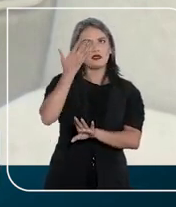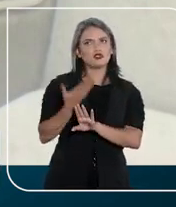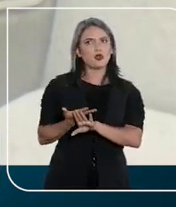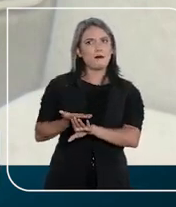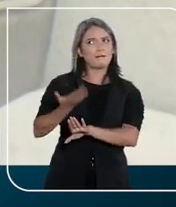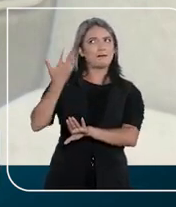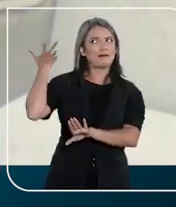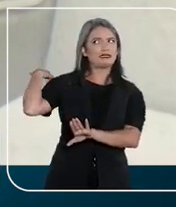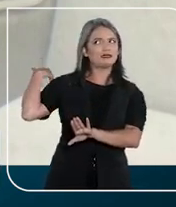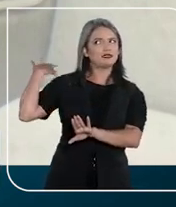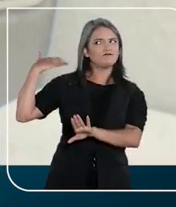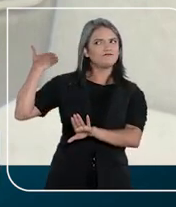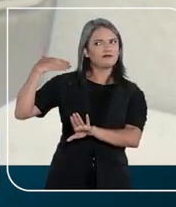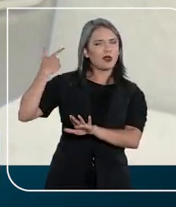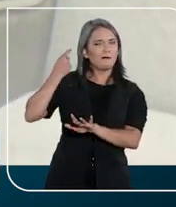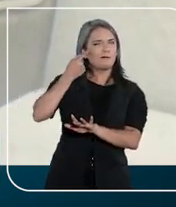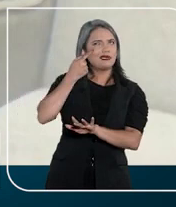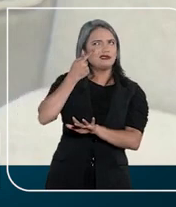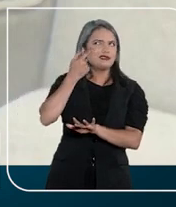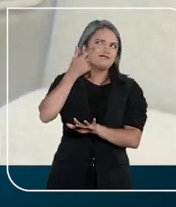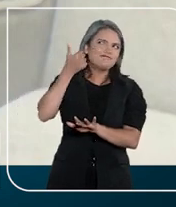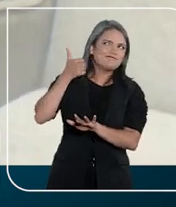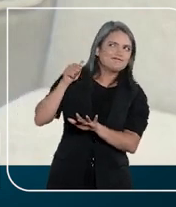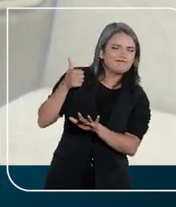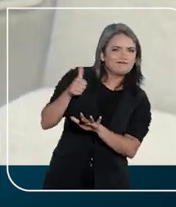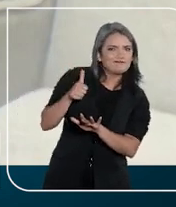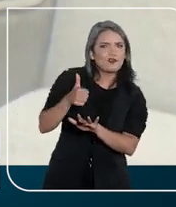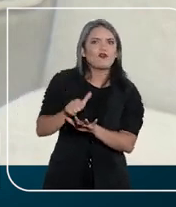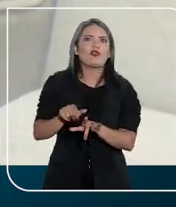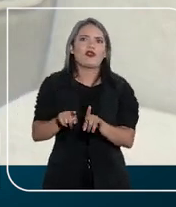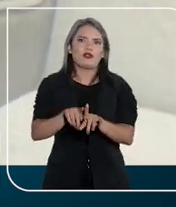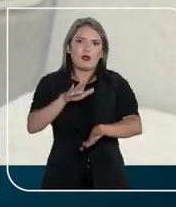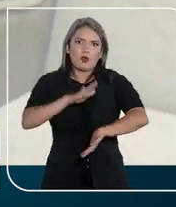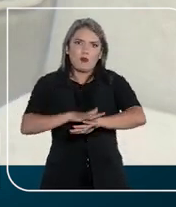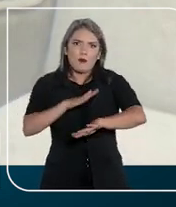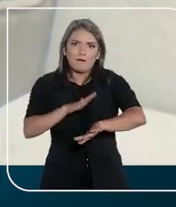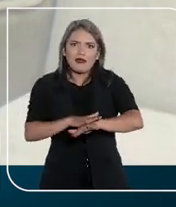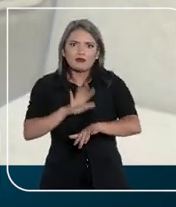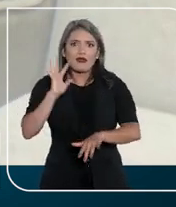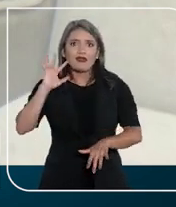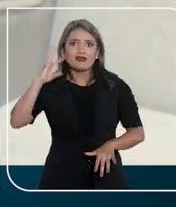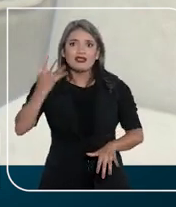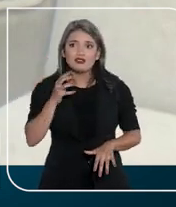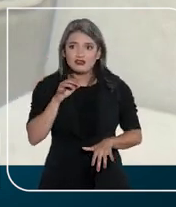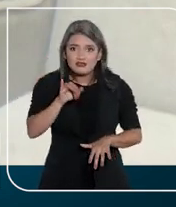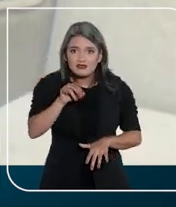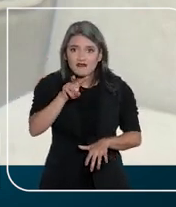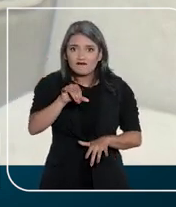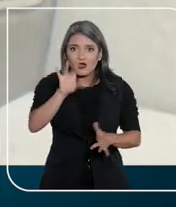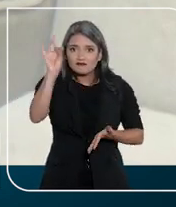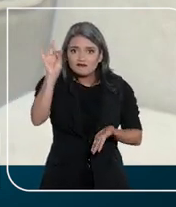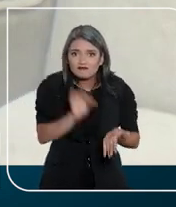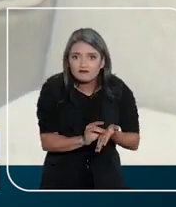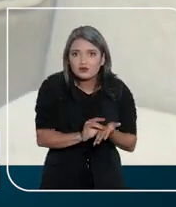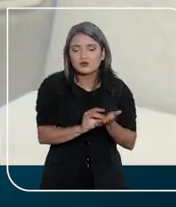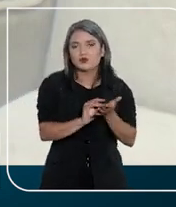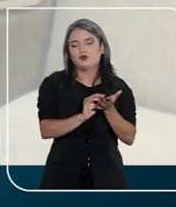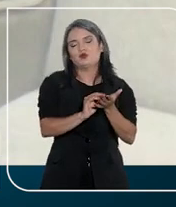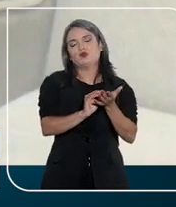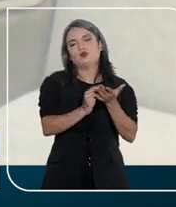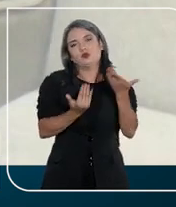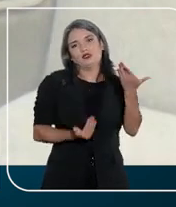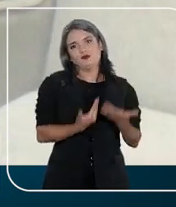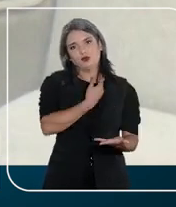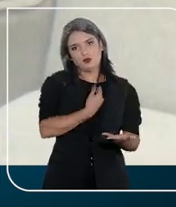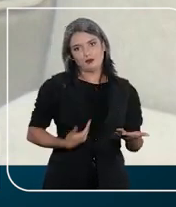deve ser também levado em consideração na hora de definir se convém ou não admiti-lo no serviço público.